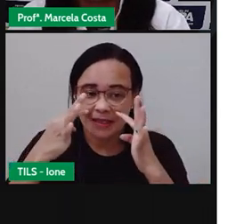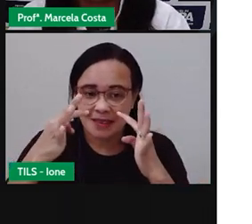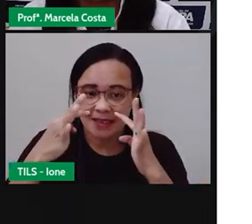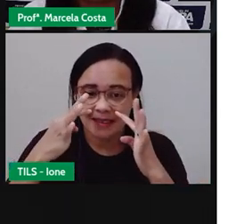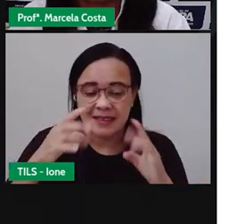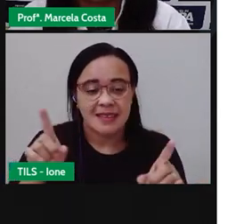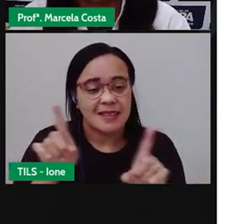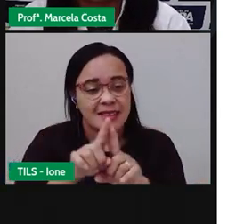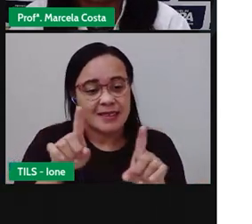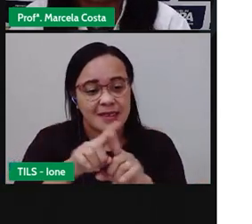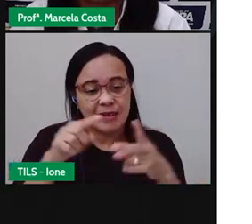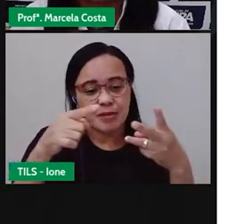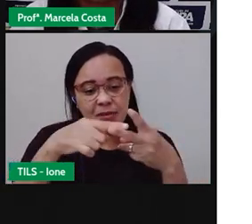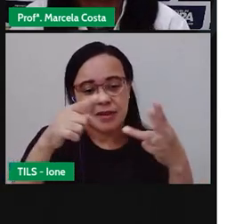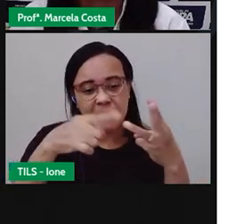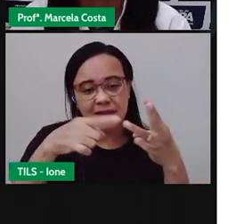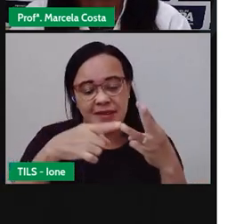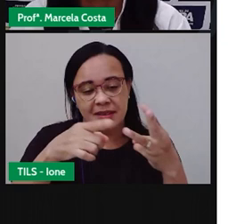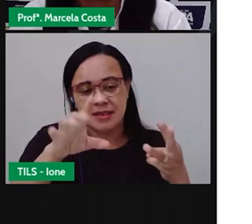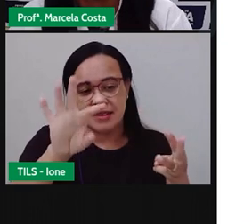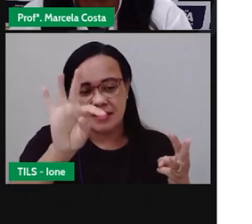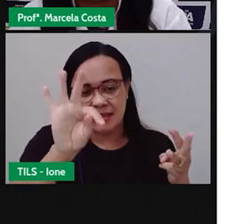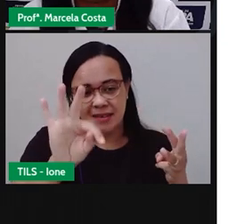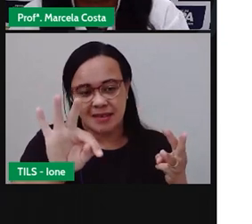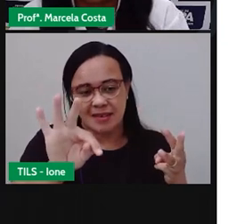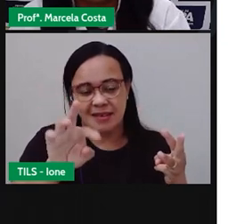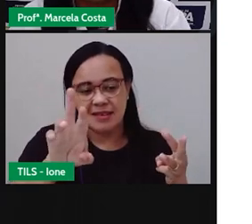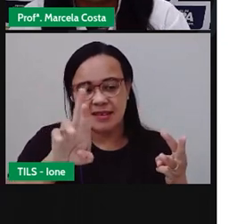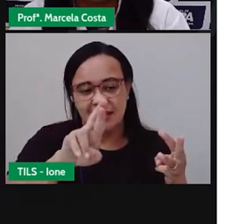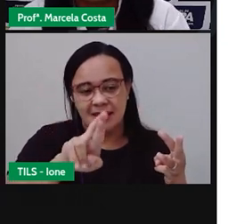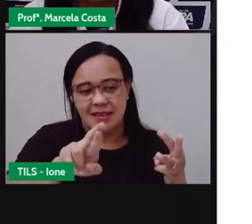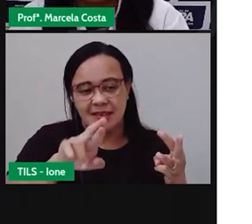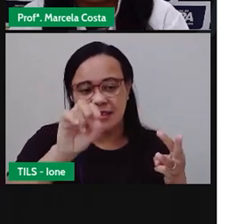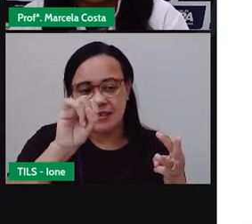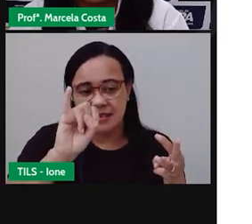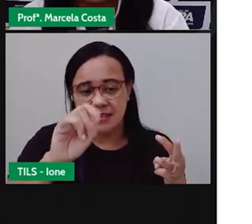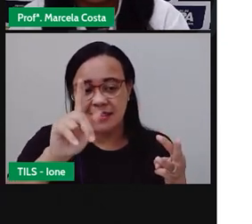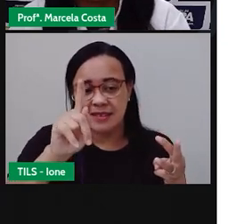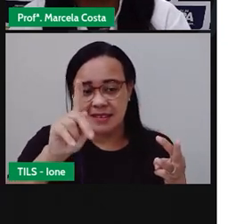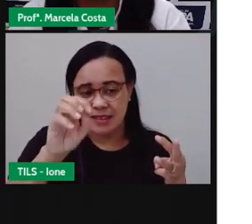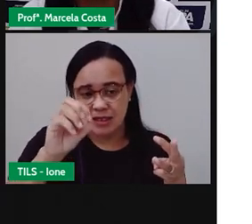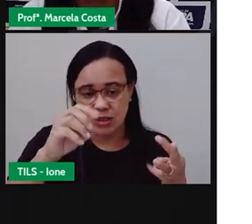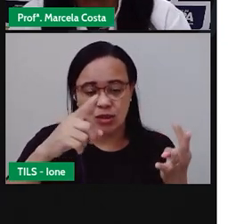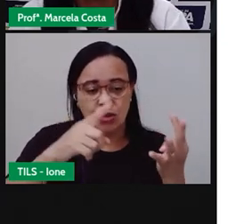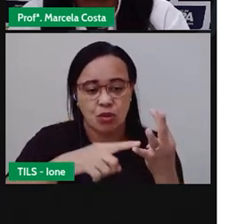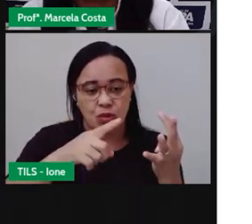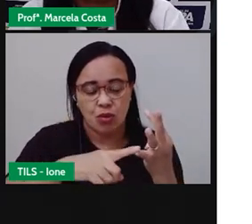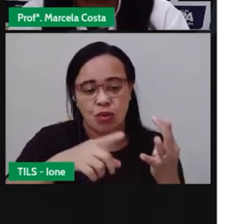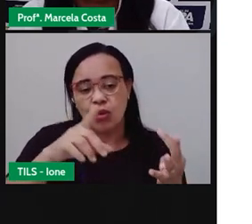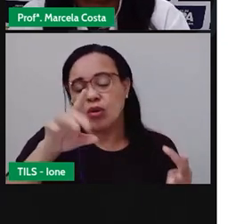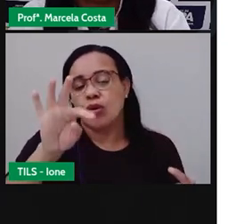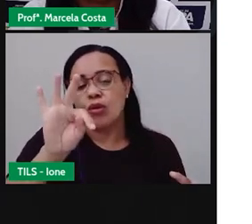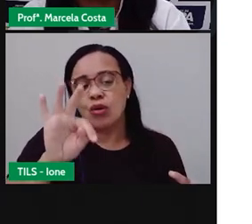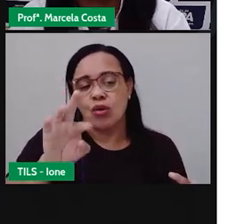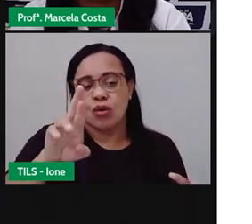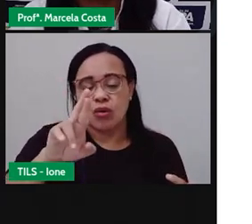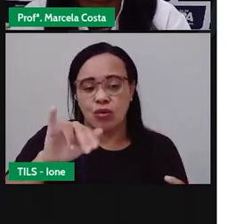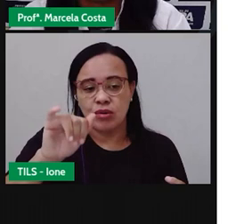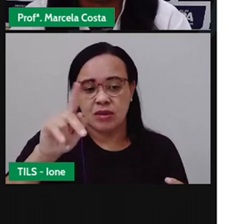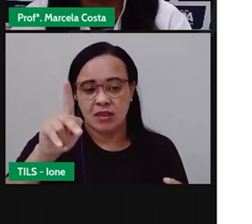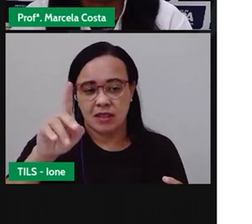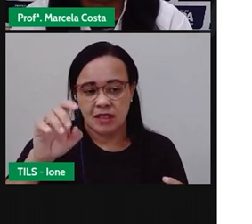aqui o trigo E tem também Tigre e o triste